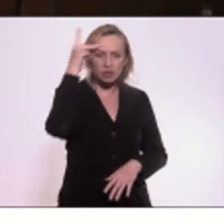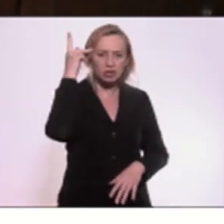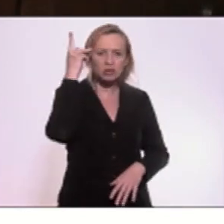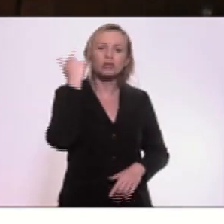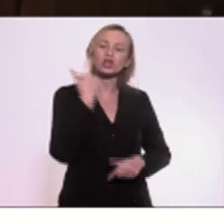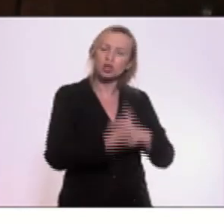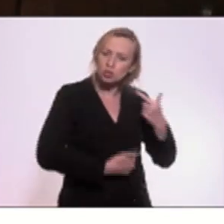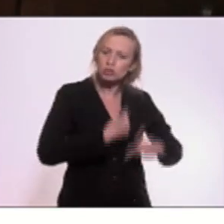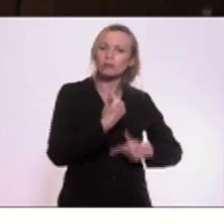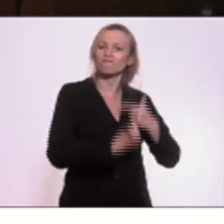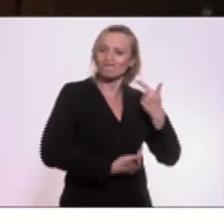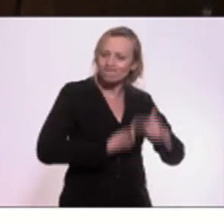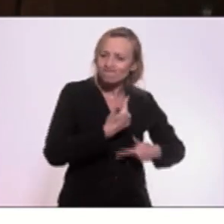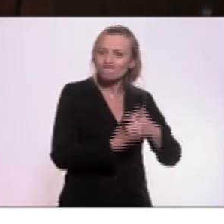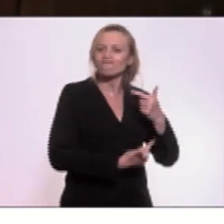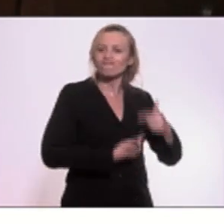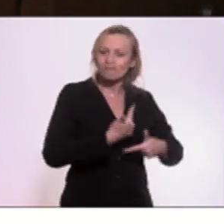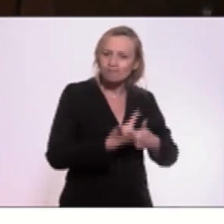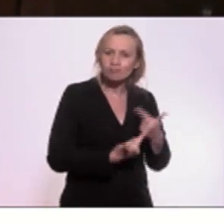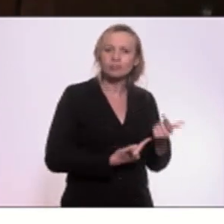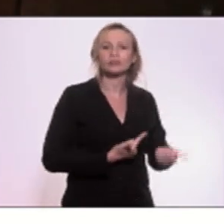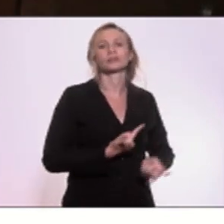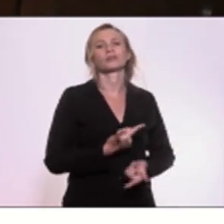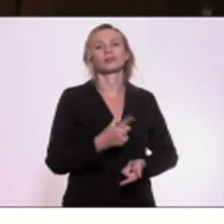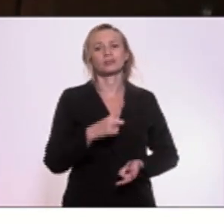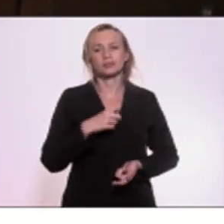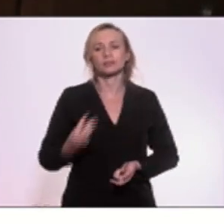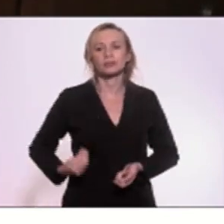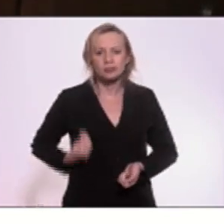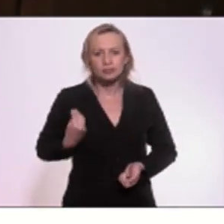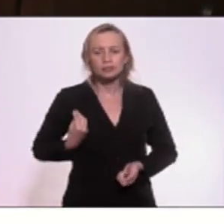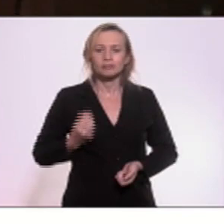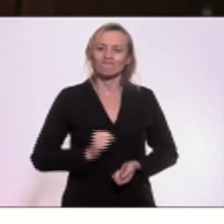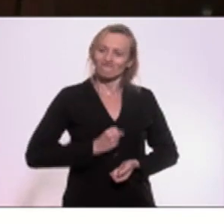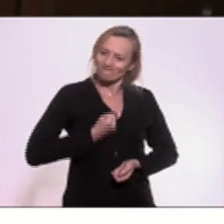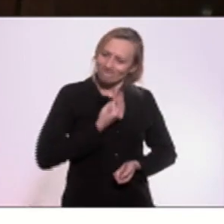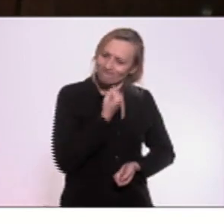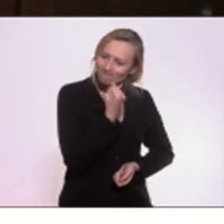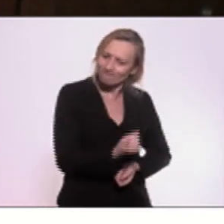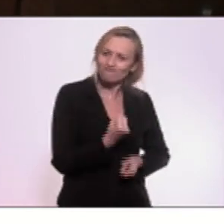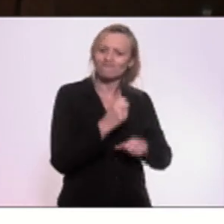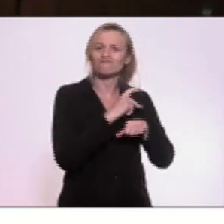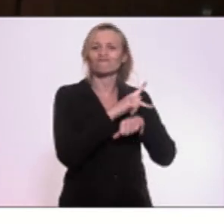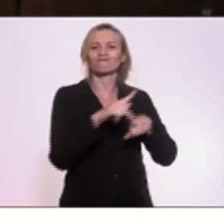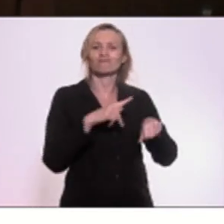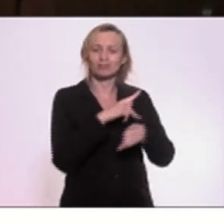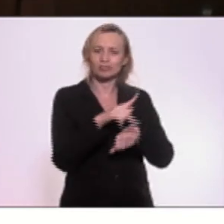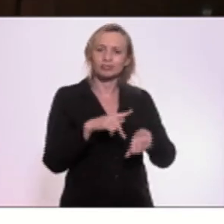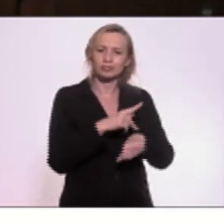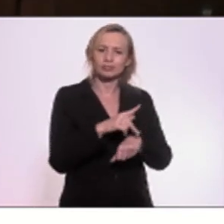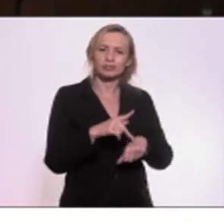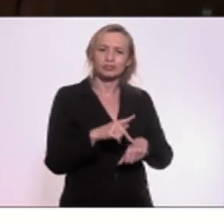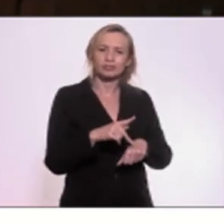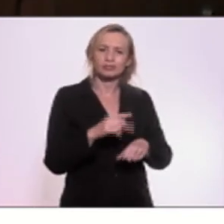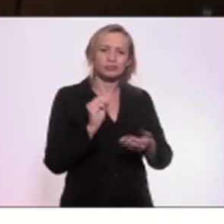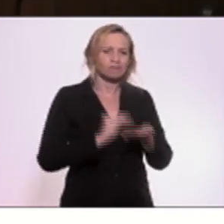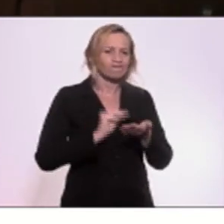que luta para existir e para resistir nesse país tão